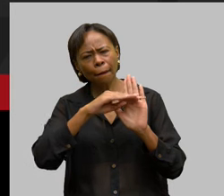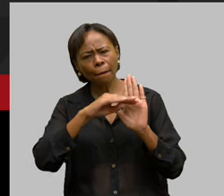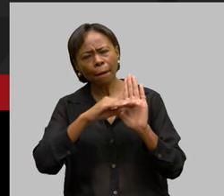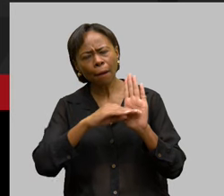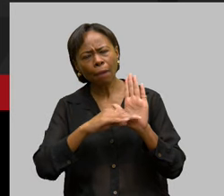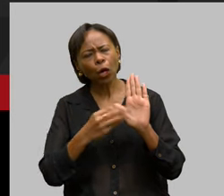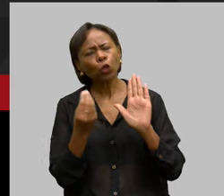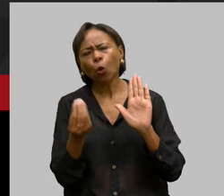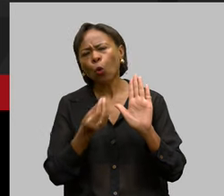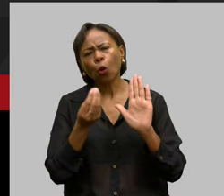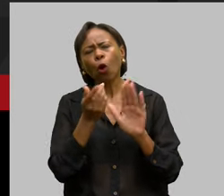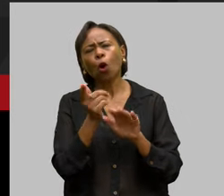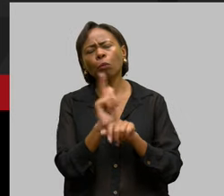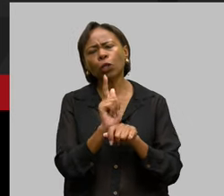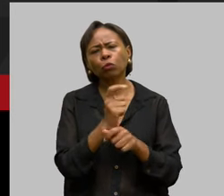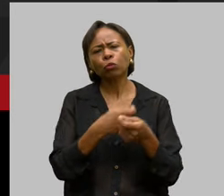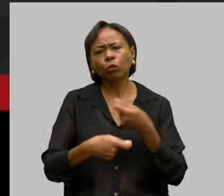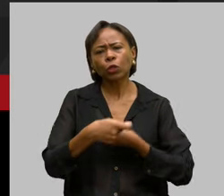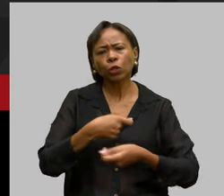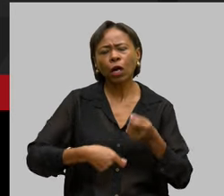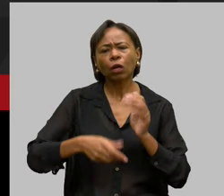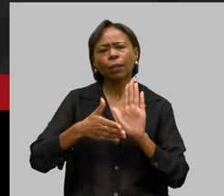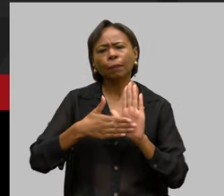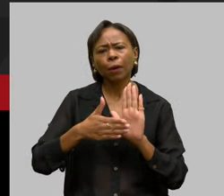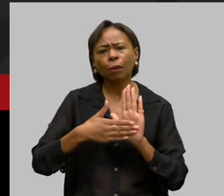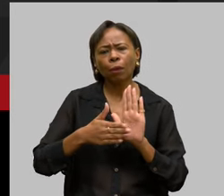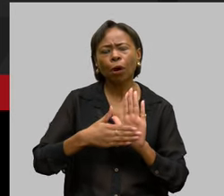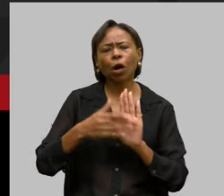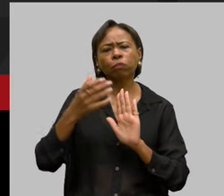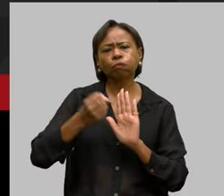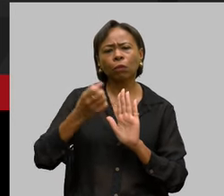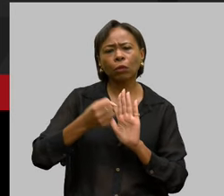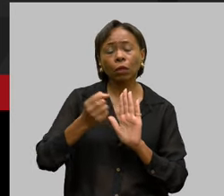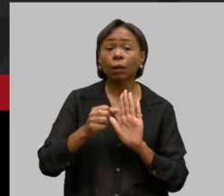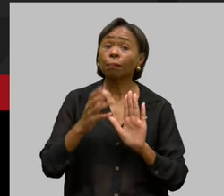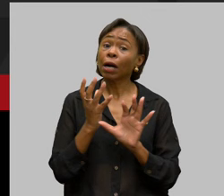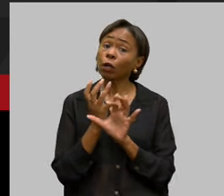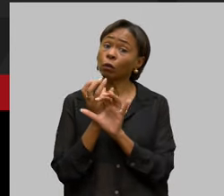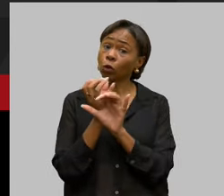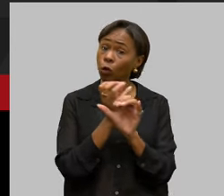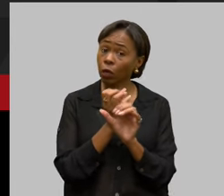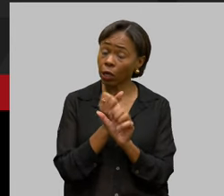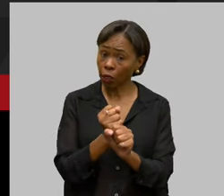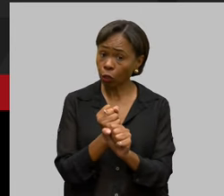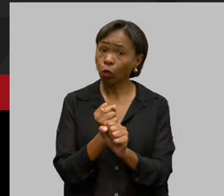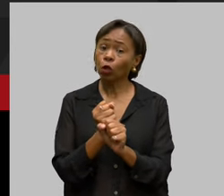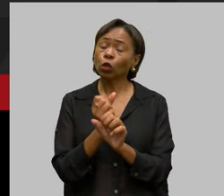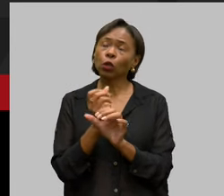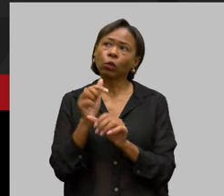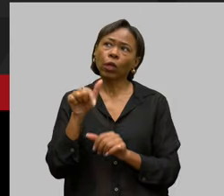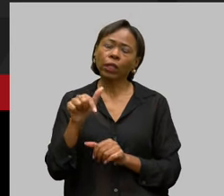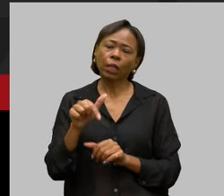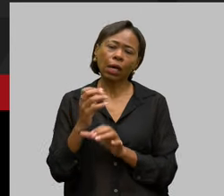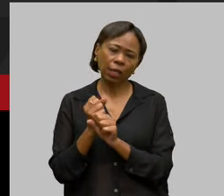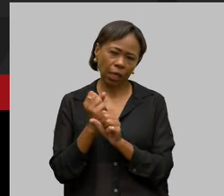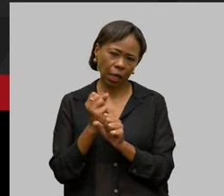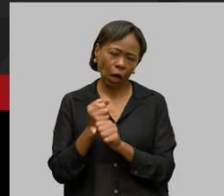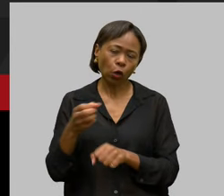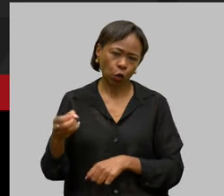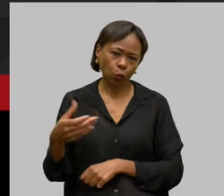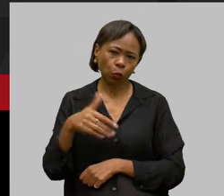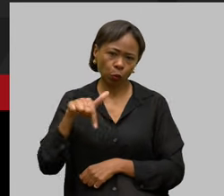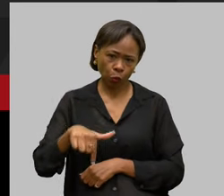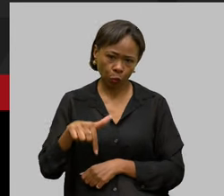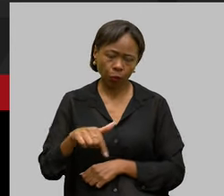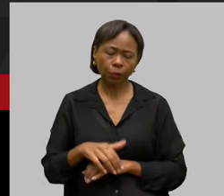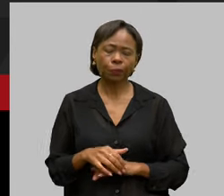fazer a gestão atorial dos regimes próprios mas até mais focado no cálculo atorial em si do que na gestão dos ciscos que eh essa ciência atorial nos traz